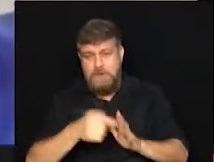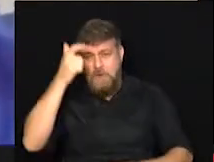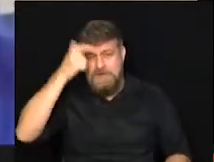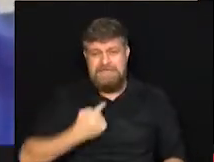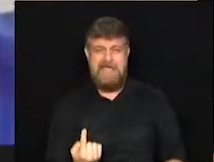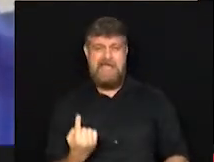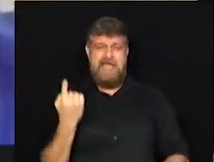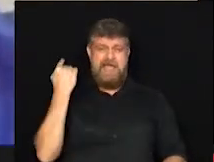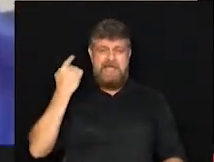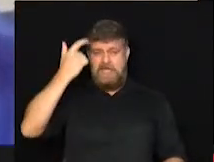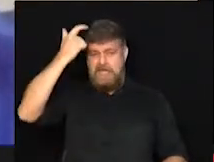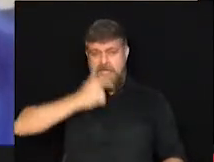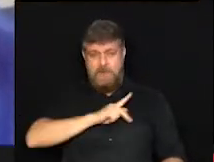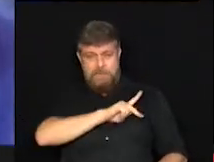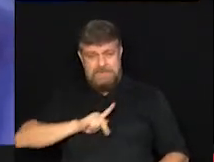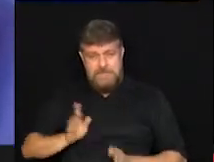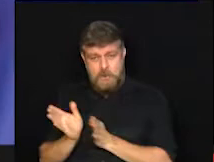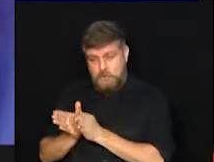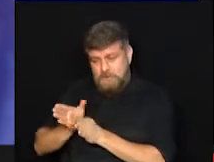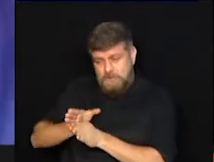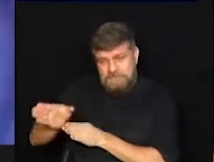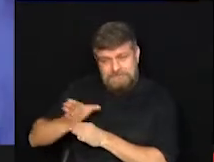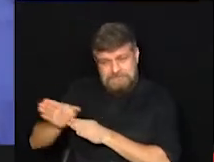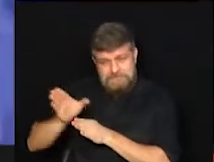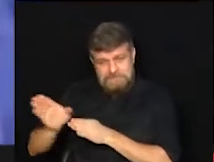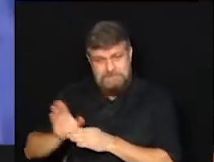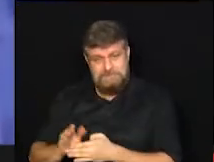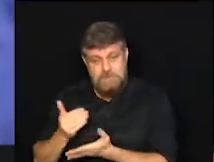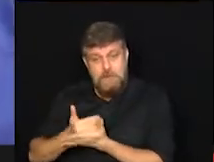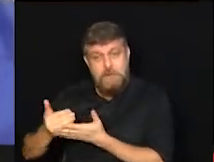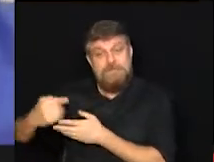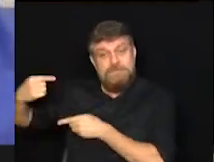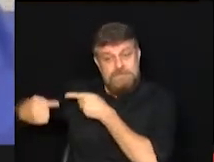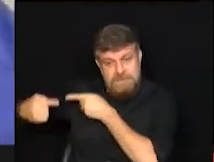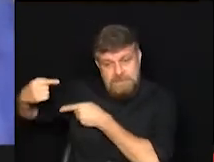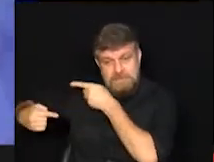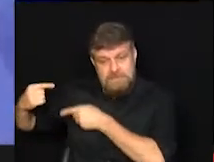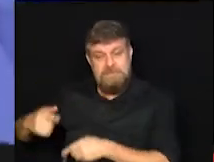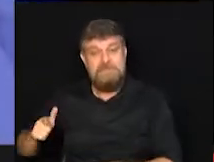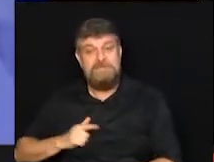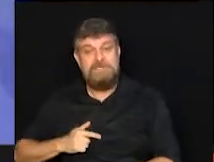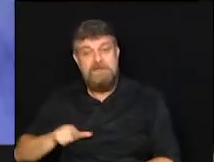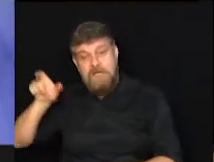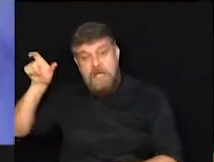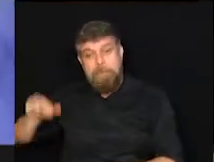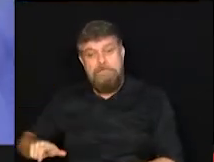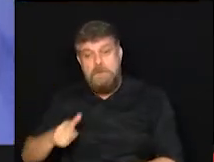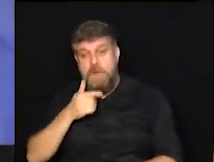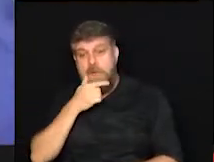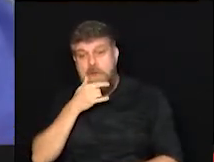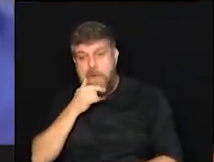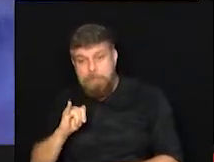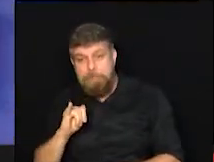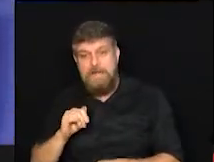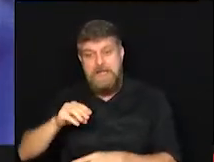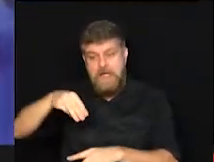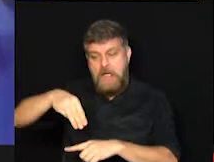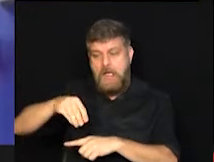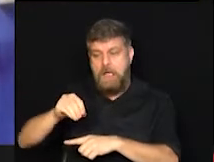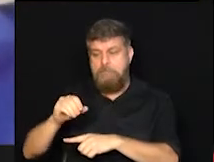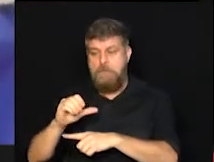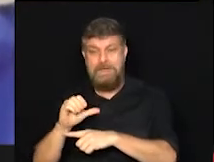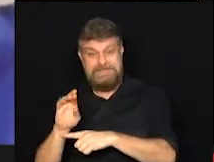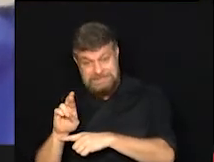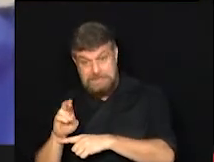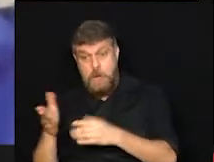época em que eu era presidente do Conselho. Aliás, iniciou o debate com o pai Moacir. Hoje o pai Moacir retornou à